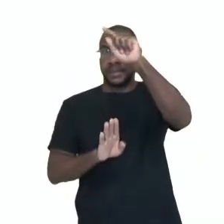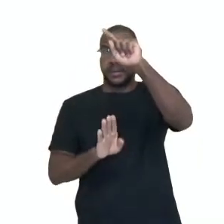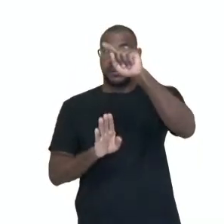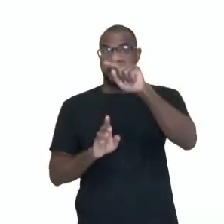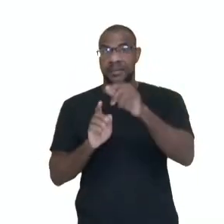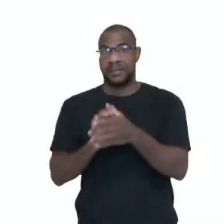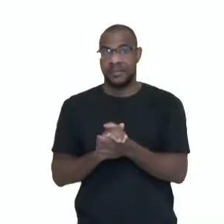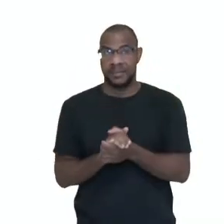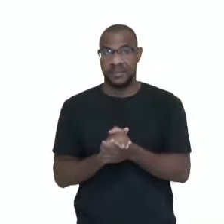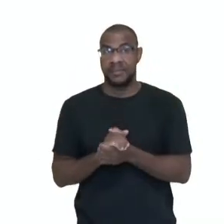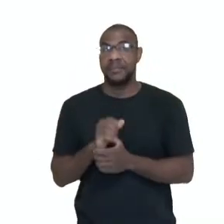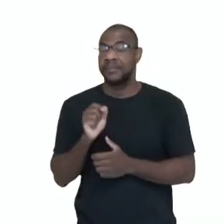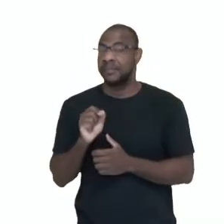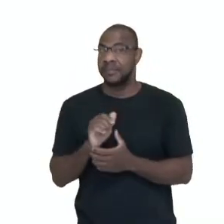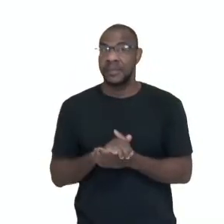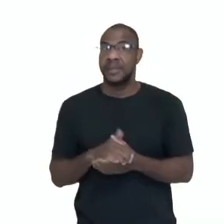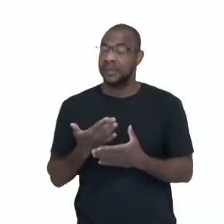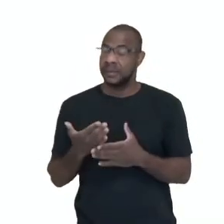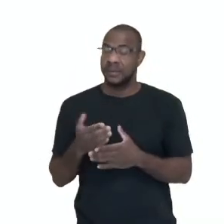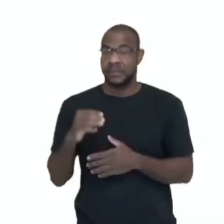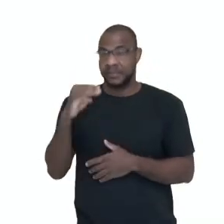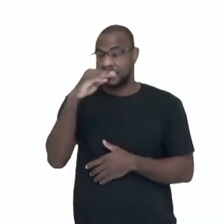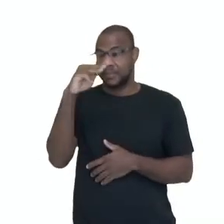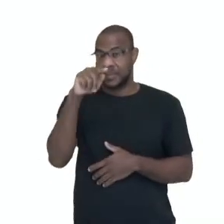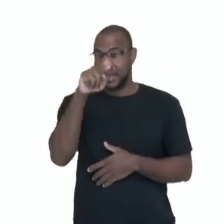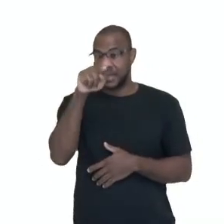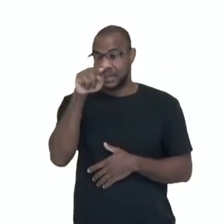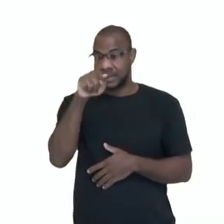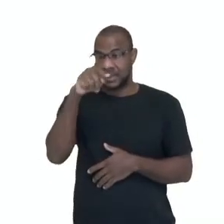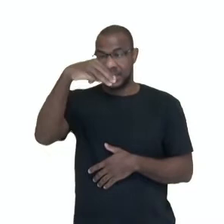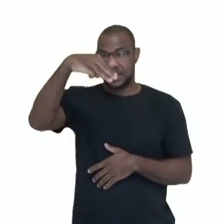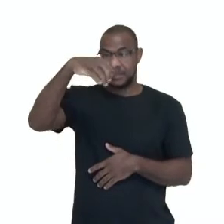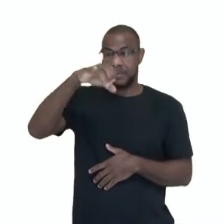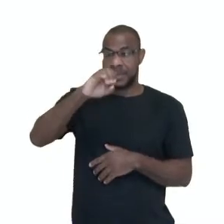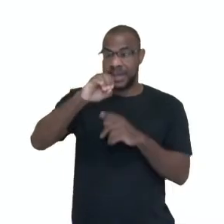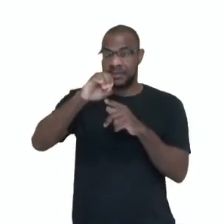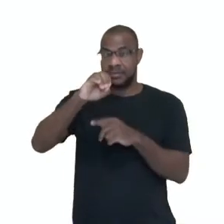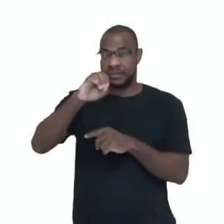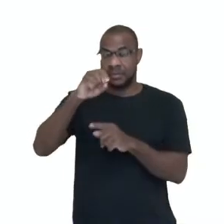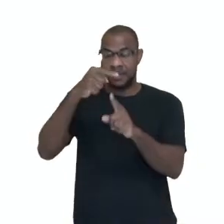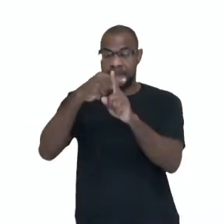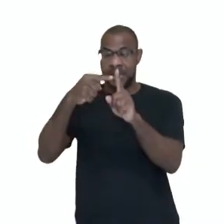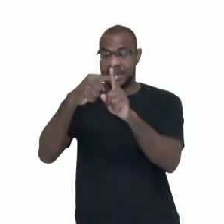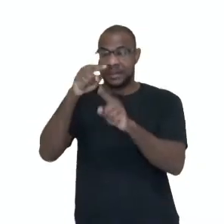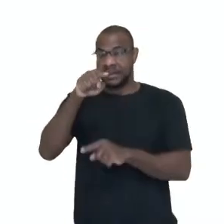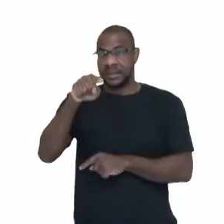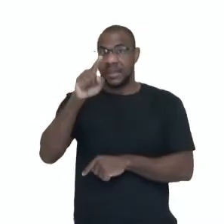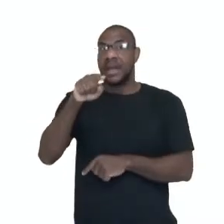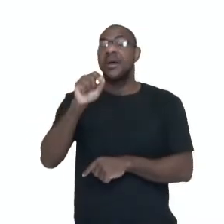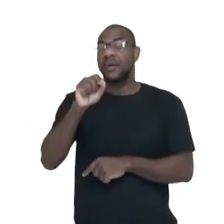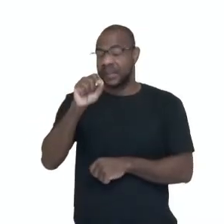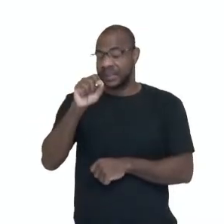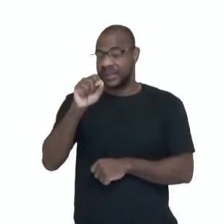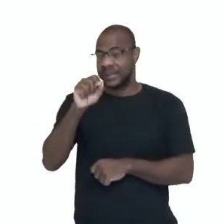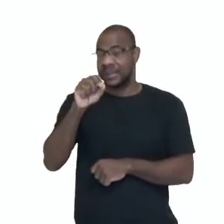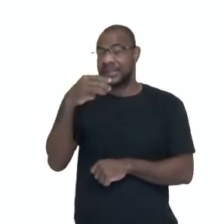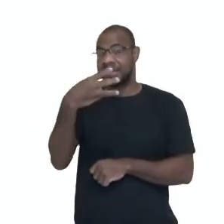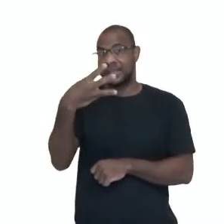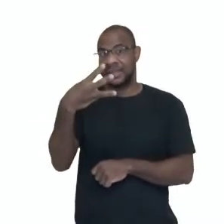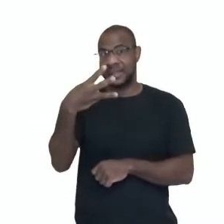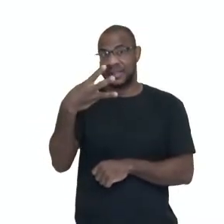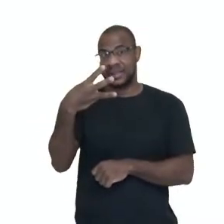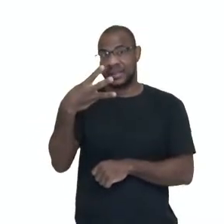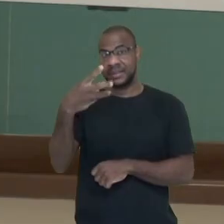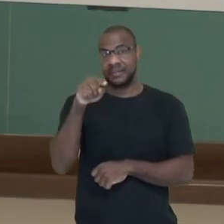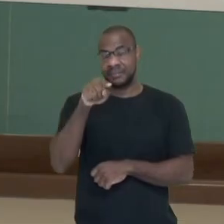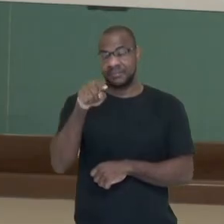ponto médio vai ser 3, né? Então, olha aqui, eu vou ficar com 3 centímetros aqui, 6 centímetros aqui,